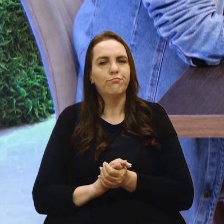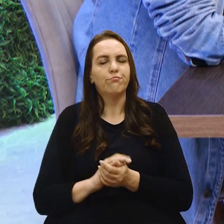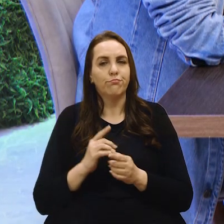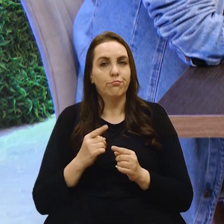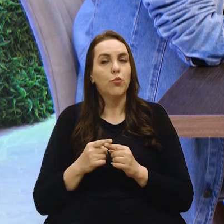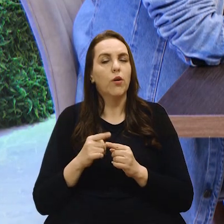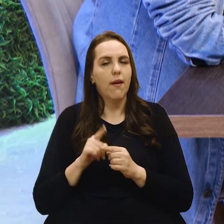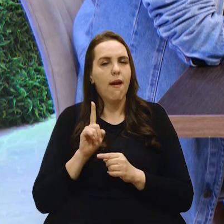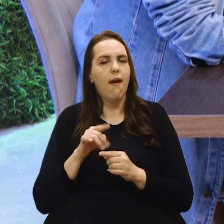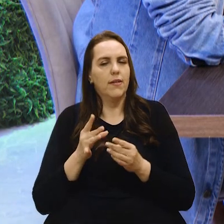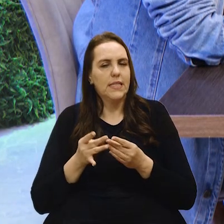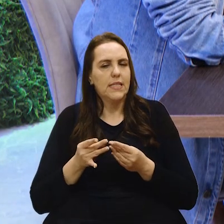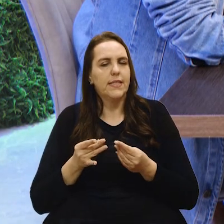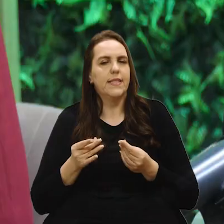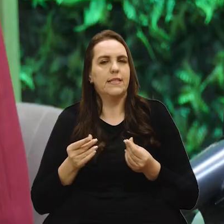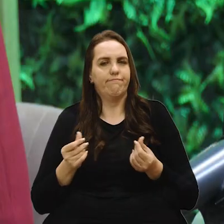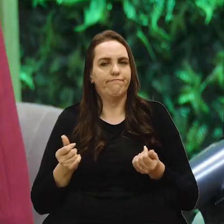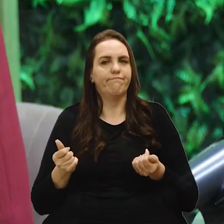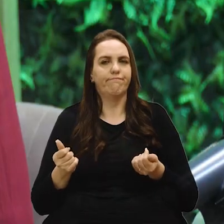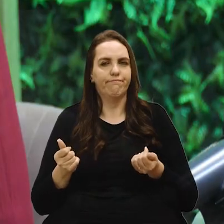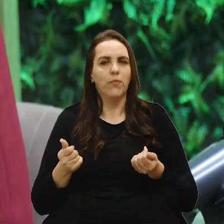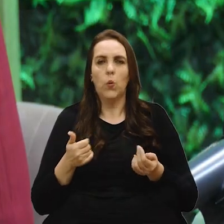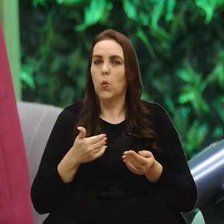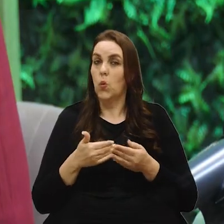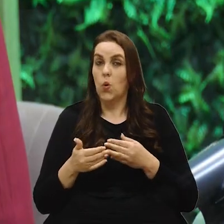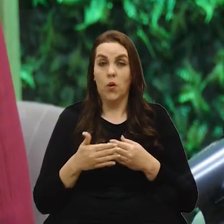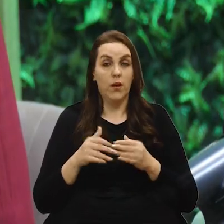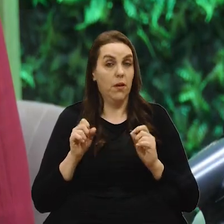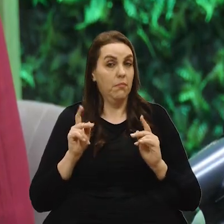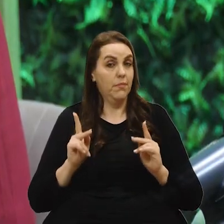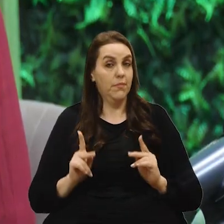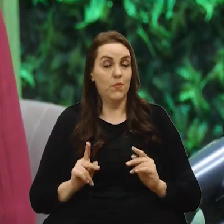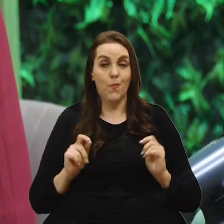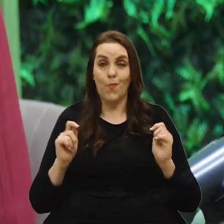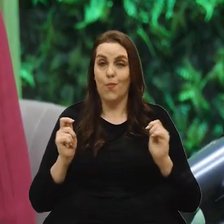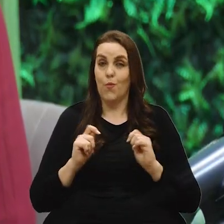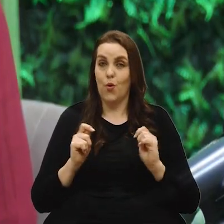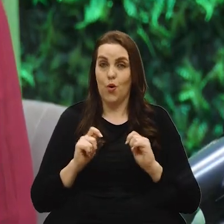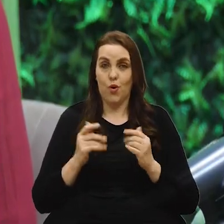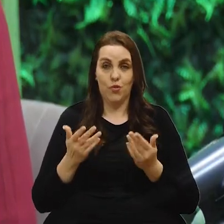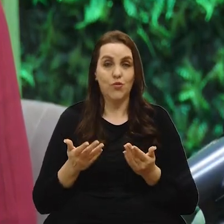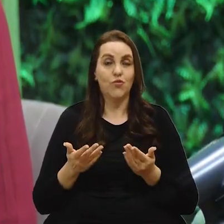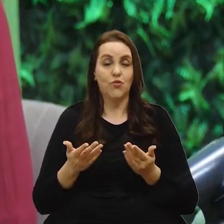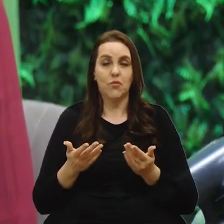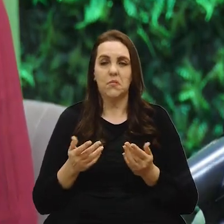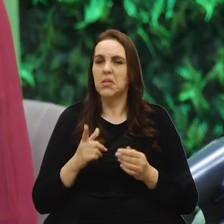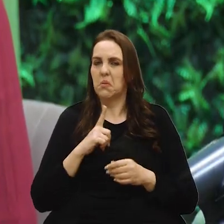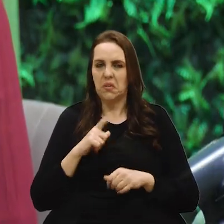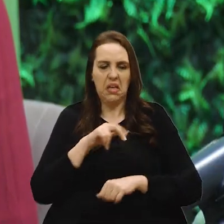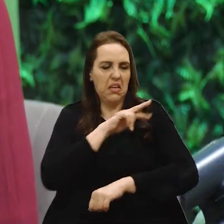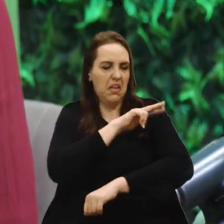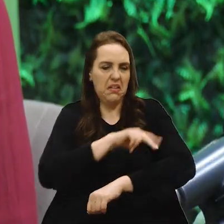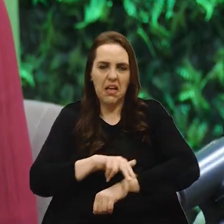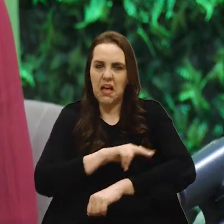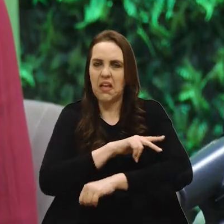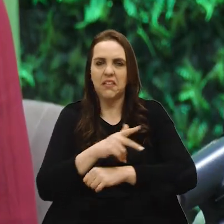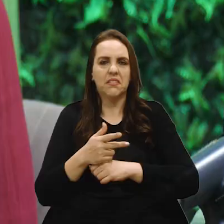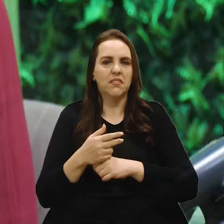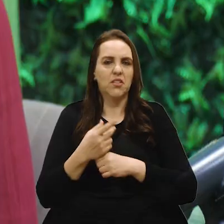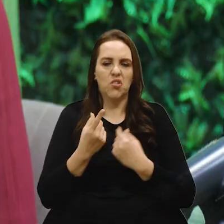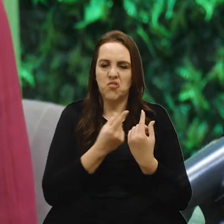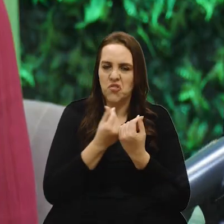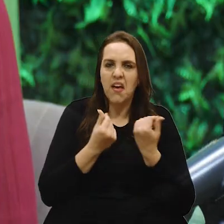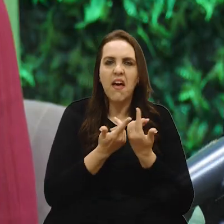um assunto bem delicado, né? Qualquer um pode... Não tem cor, não tem